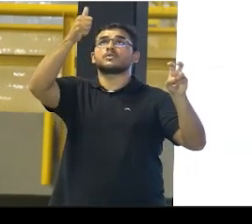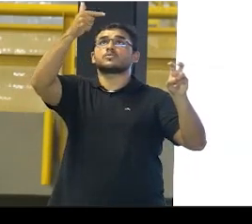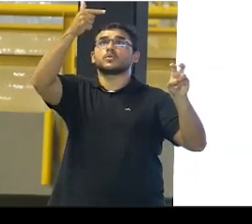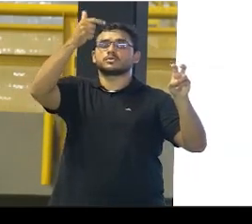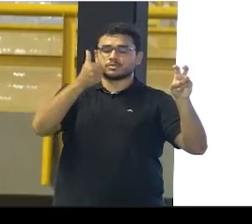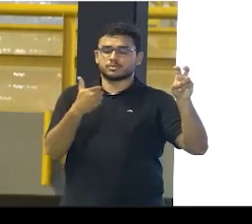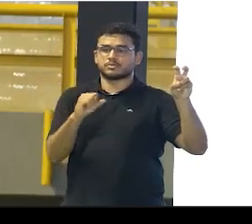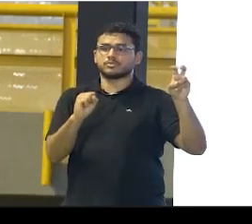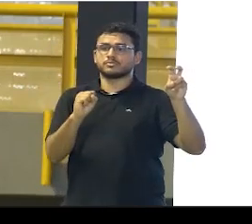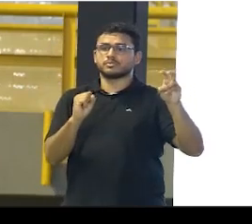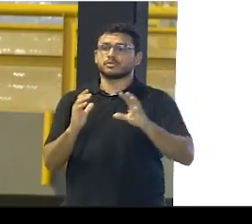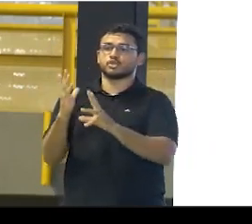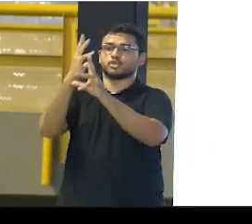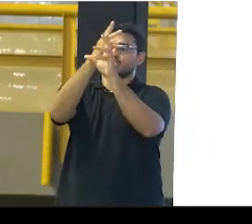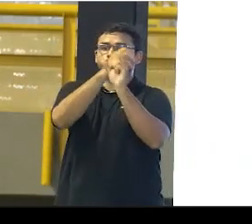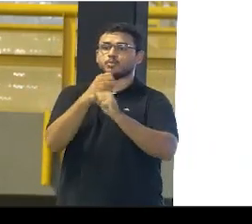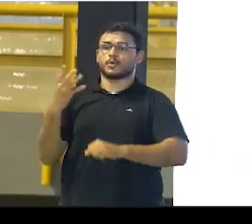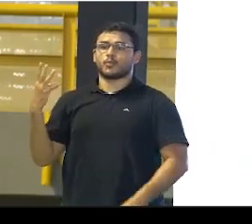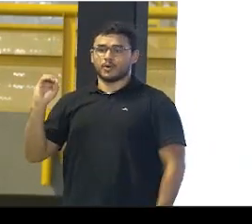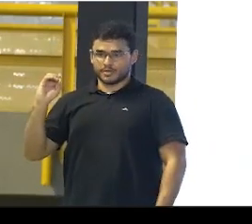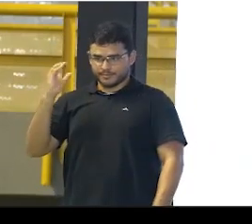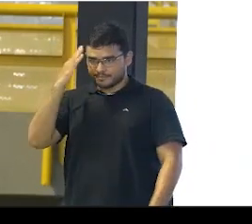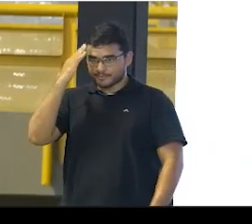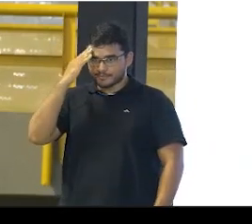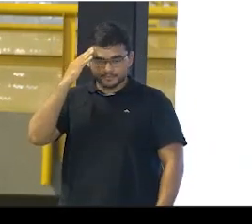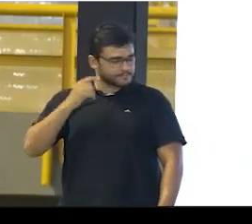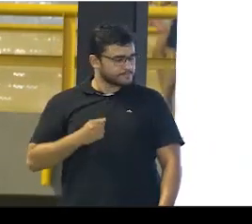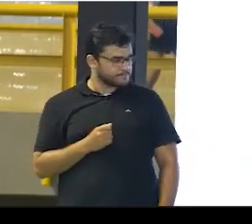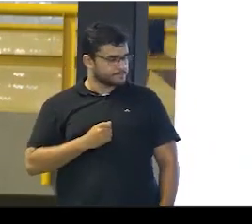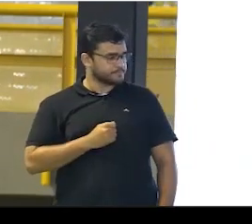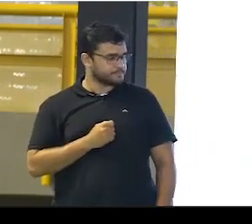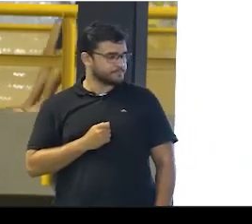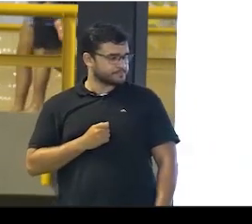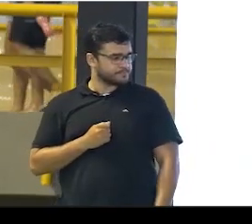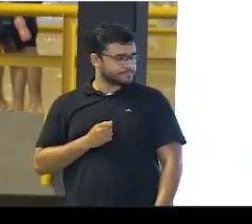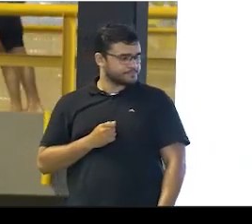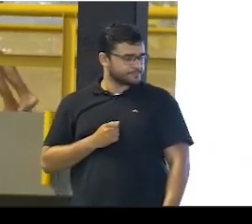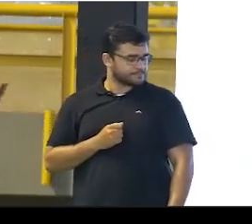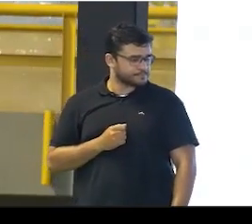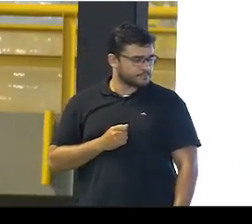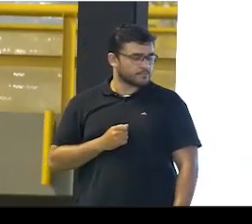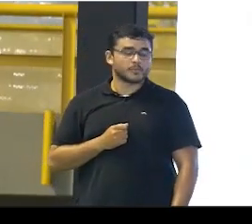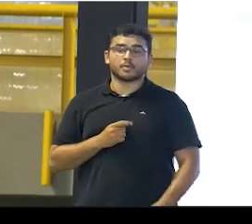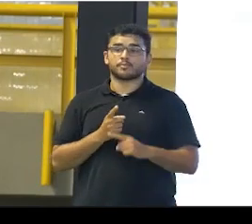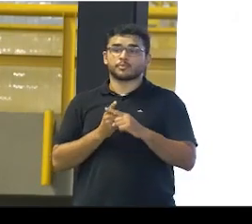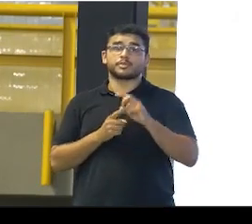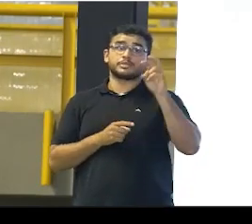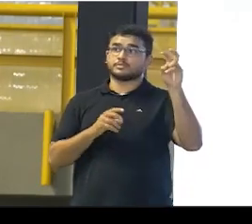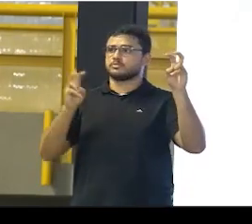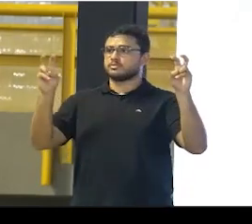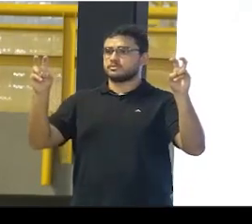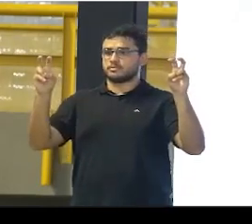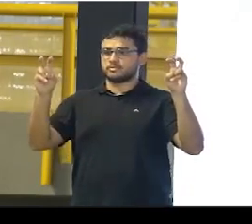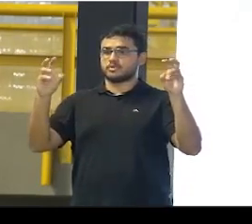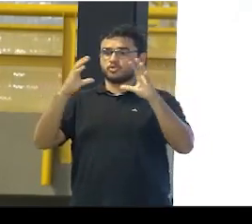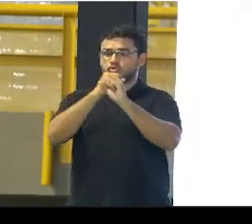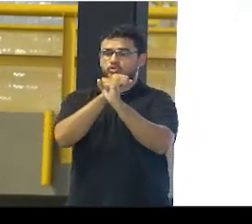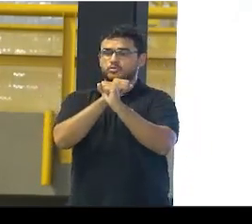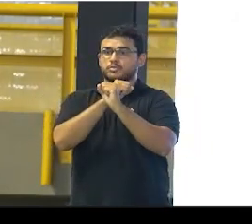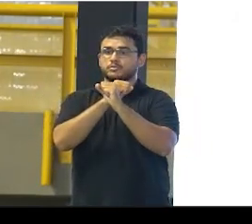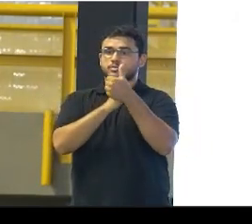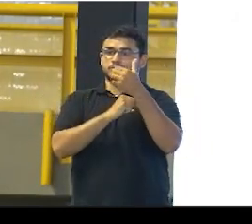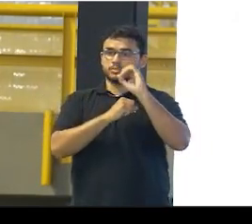precisa comprar? São 30 fileiras de 40. Porque